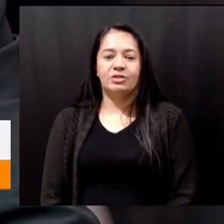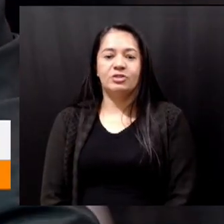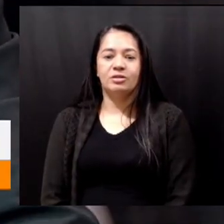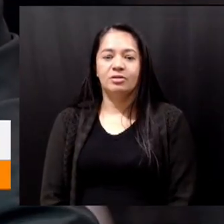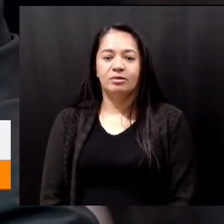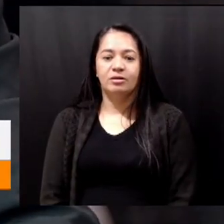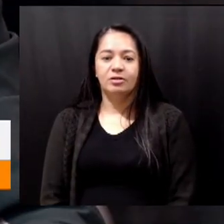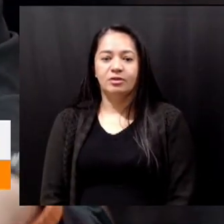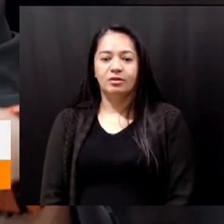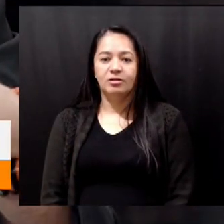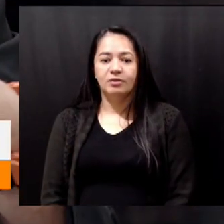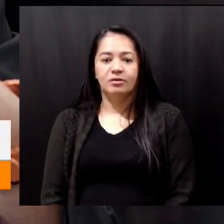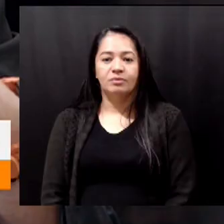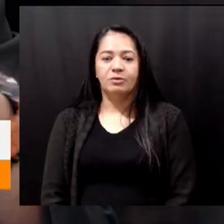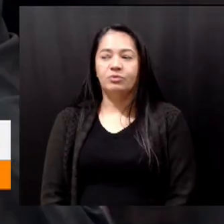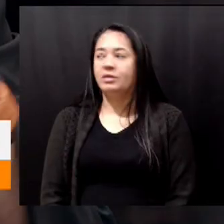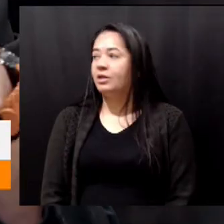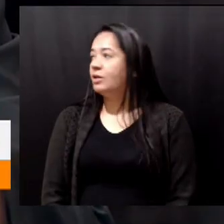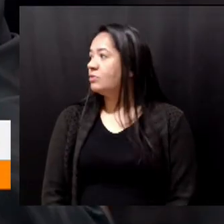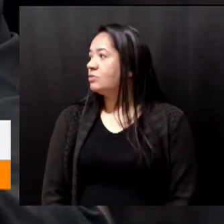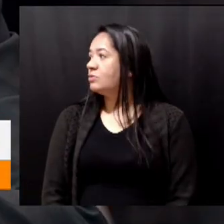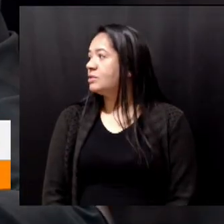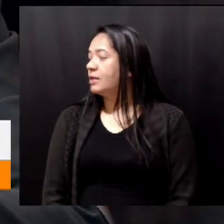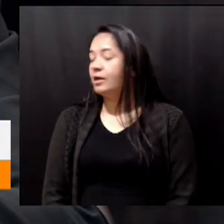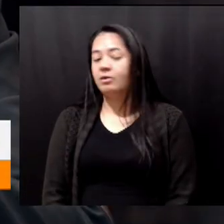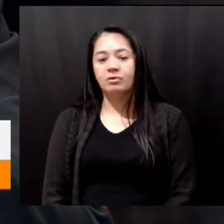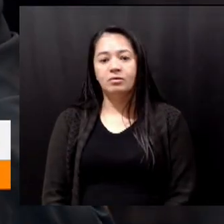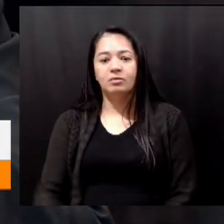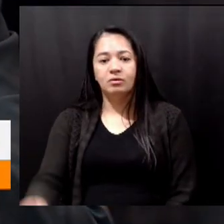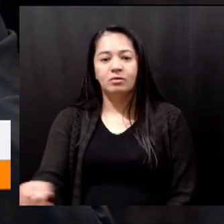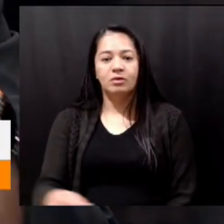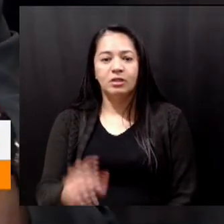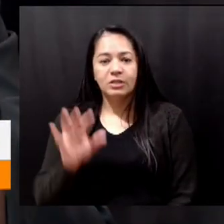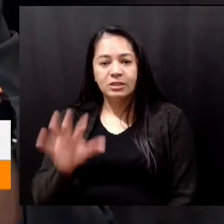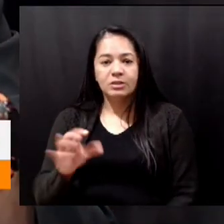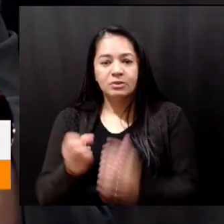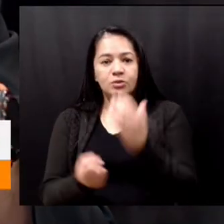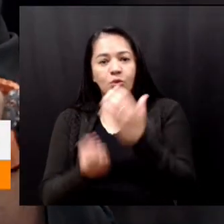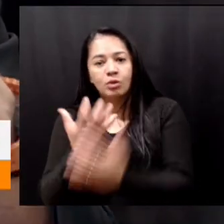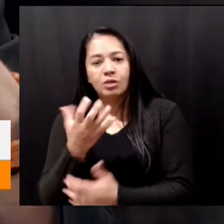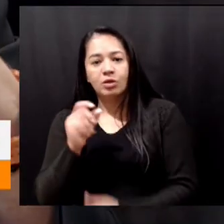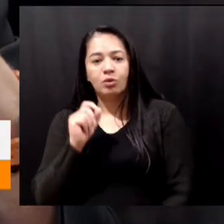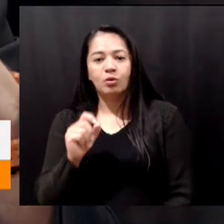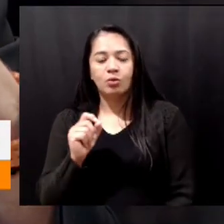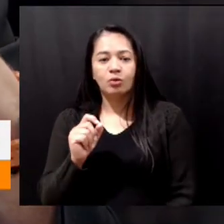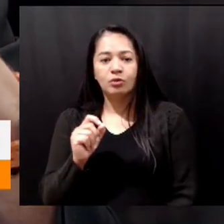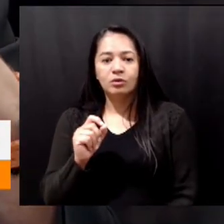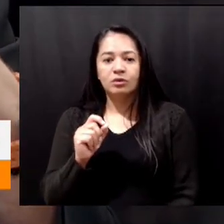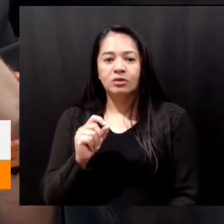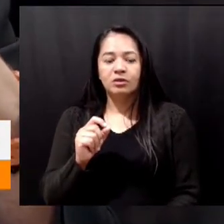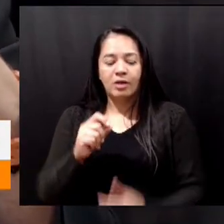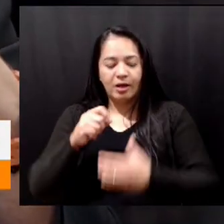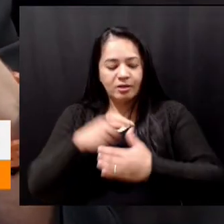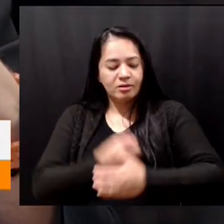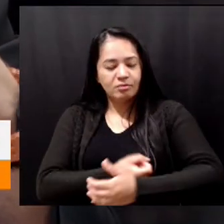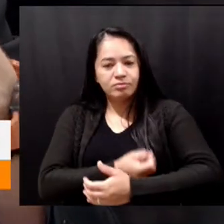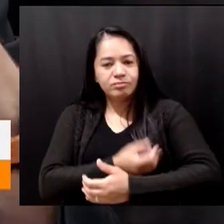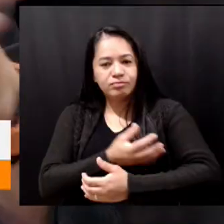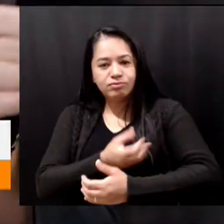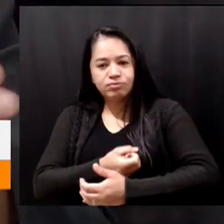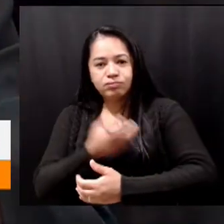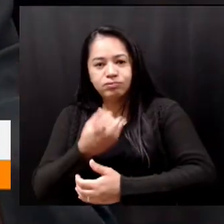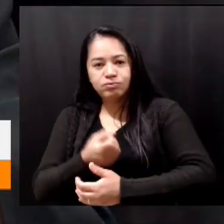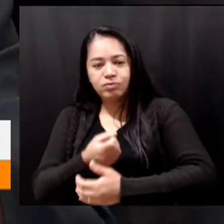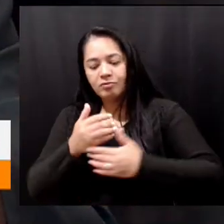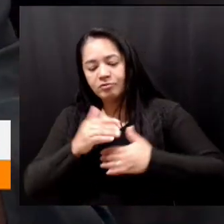Campinas. E isso cria vai plantando essa sementinha que vai criando essa esteira que